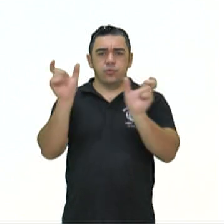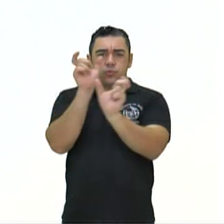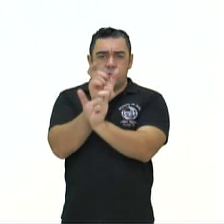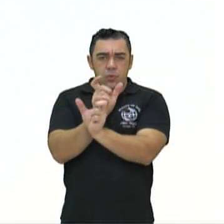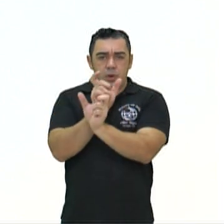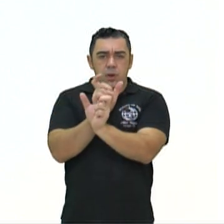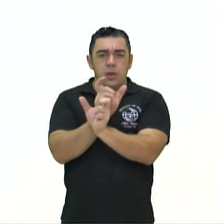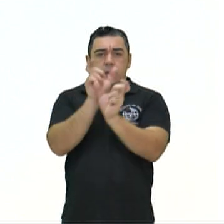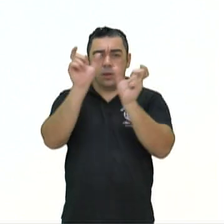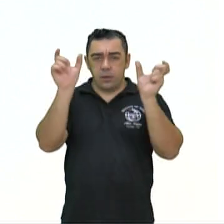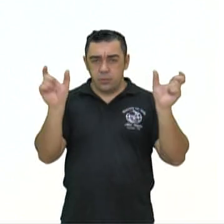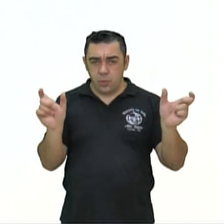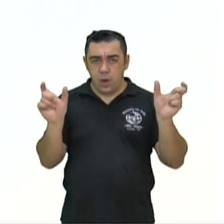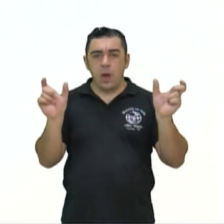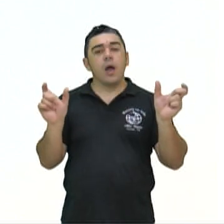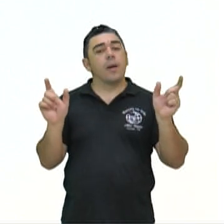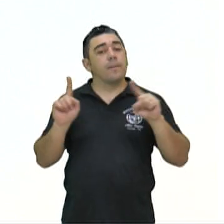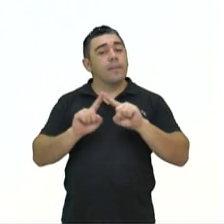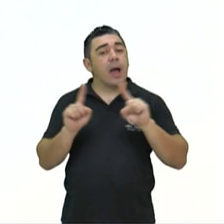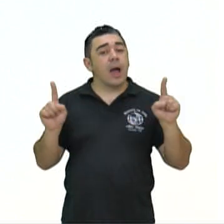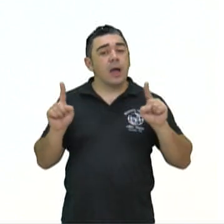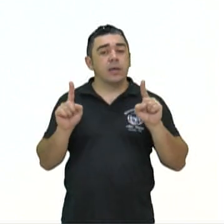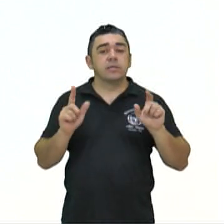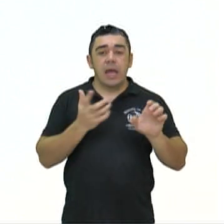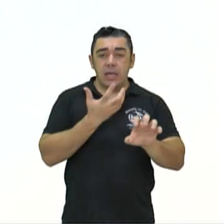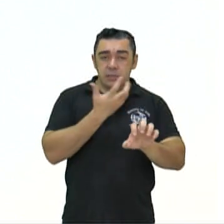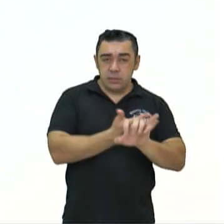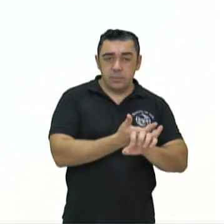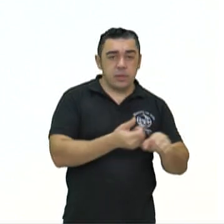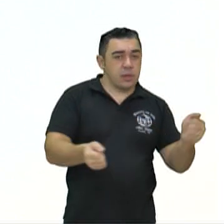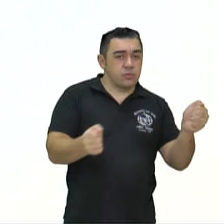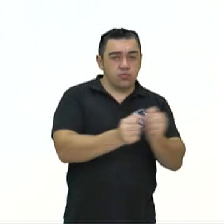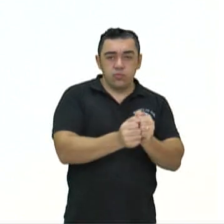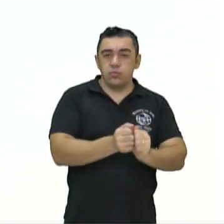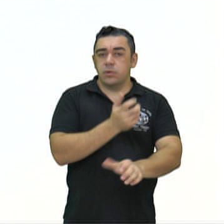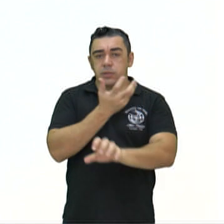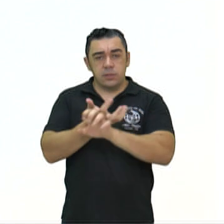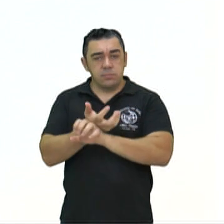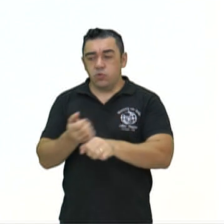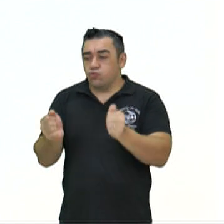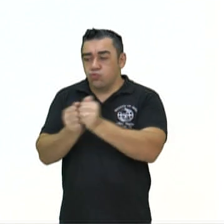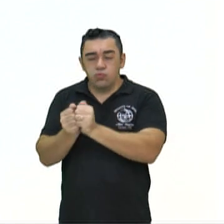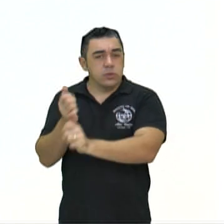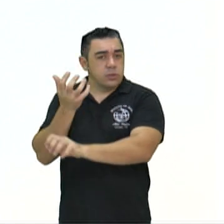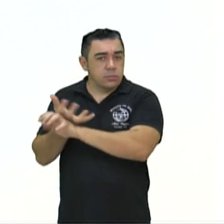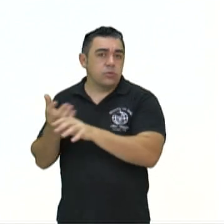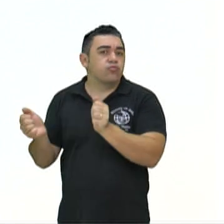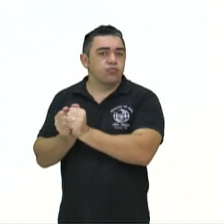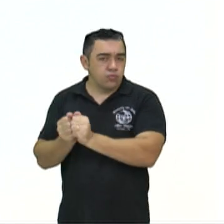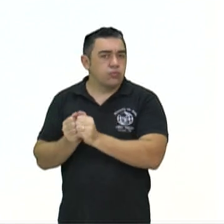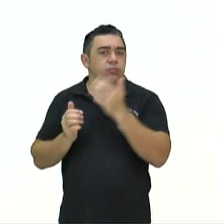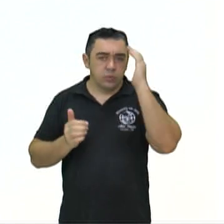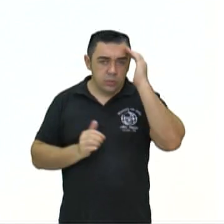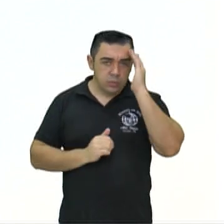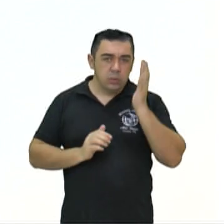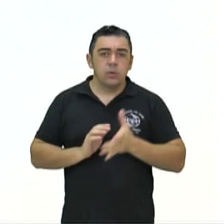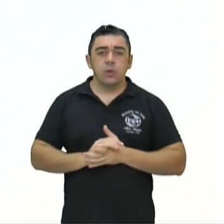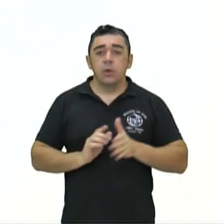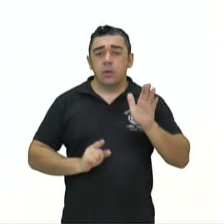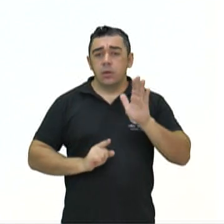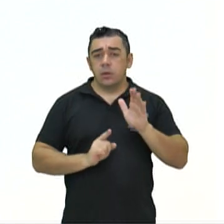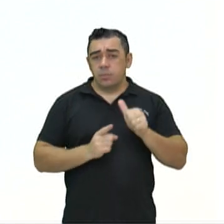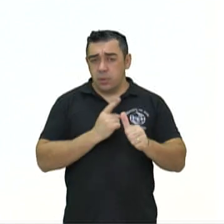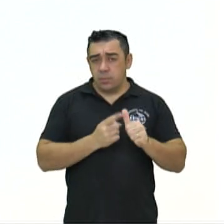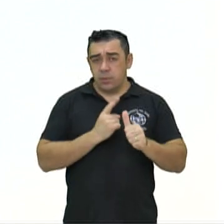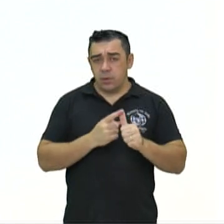de lugares nas prateleiras, mas as disciplinas têm que ficar juntas. Então, a primeira permutação